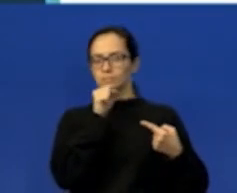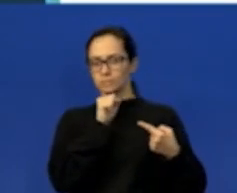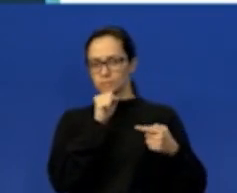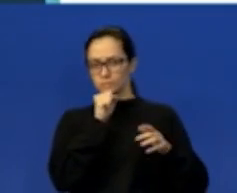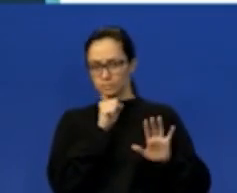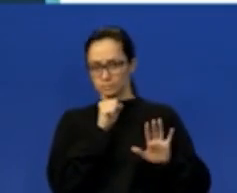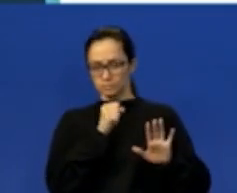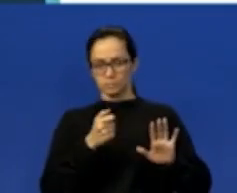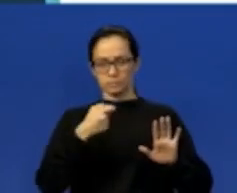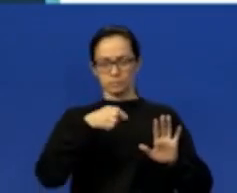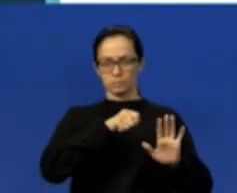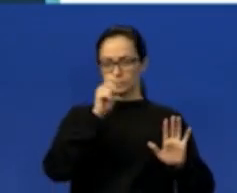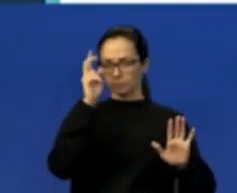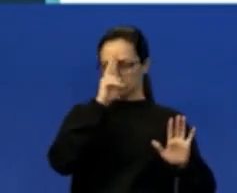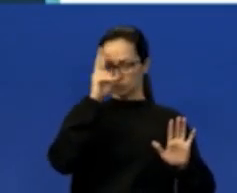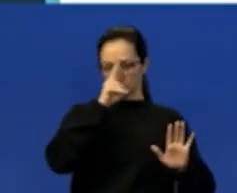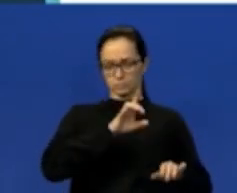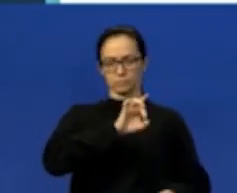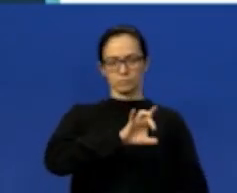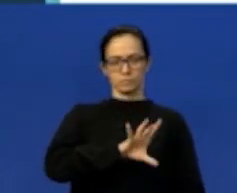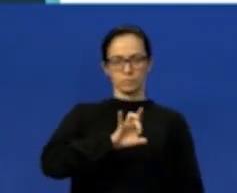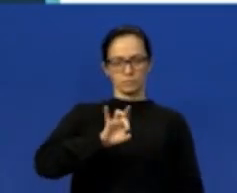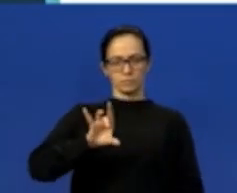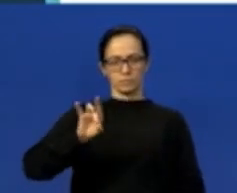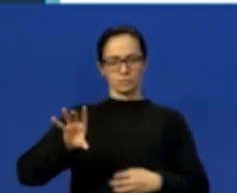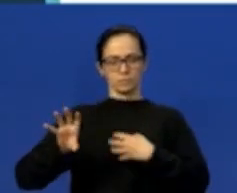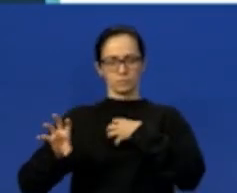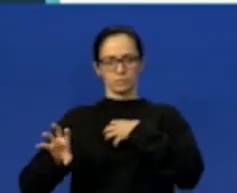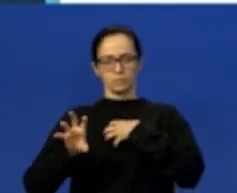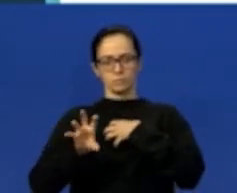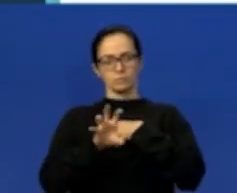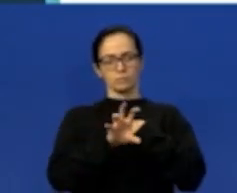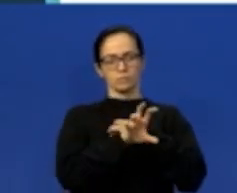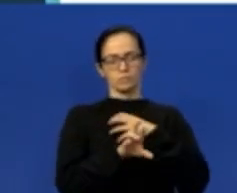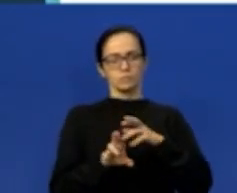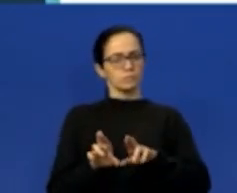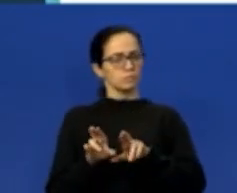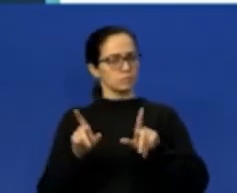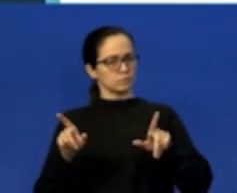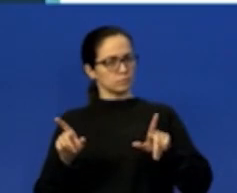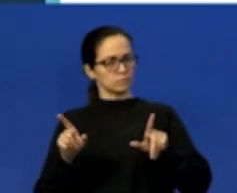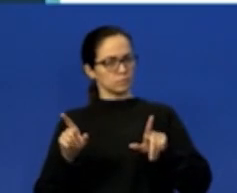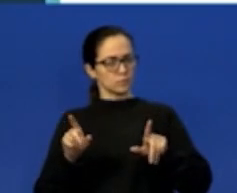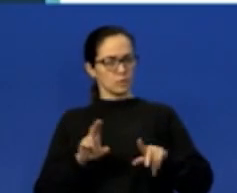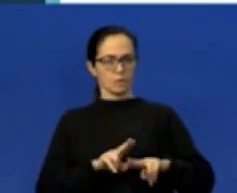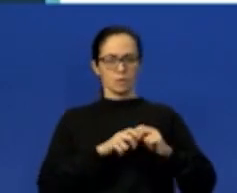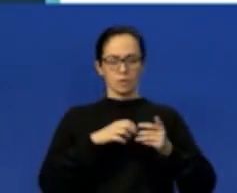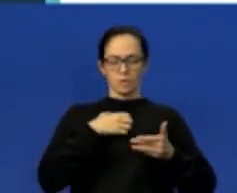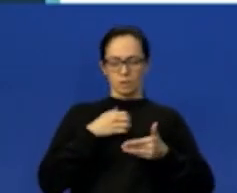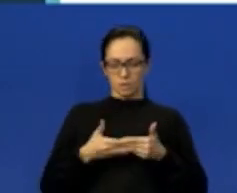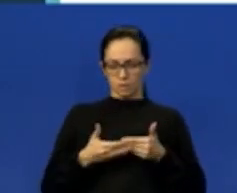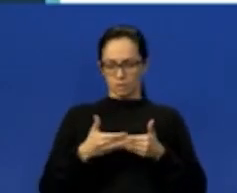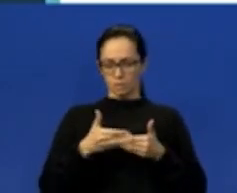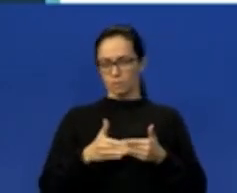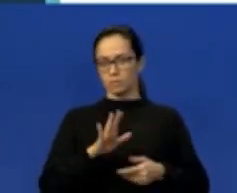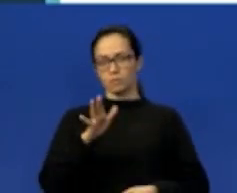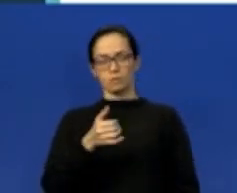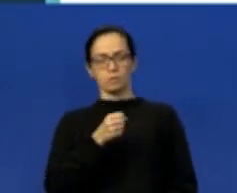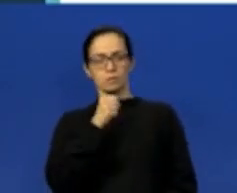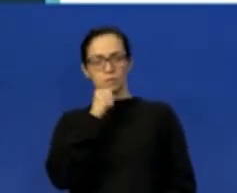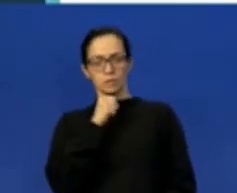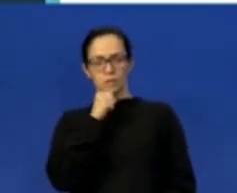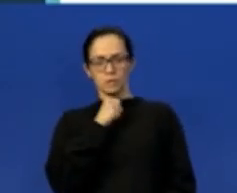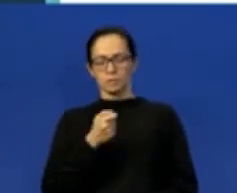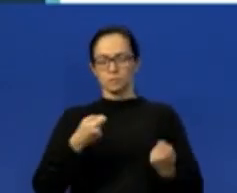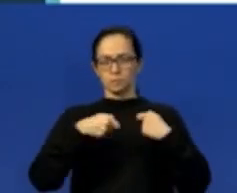pode esquecer que cada pessoa tem a sua individualidade. E o idoso, pelo processo de envelhecimento, ele tem que ter as